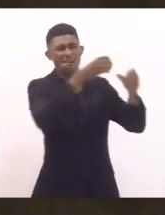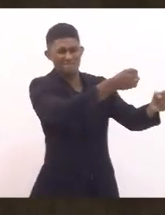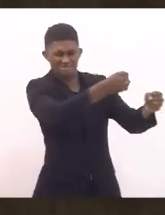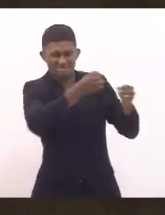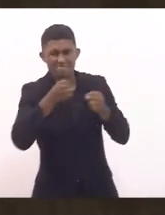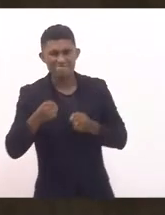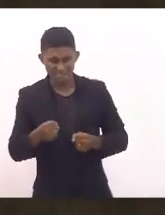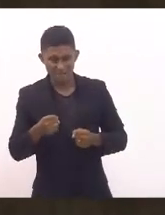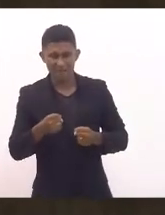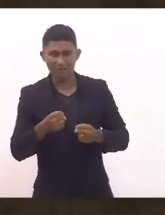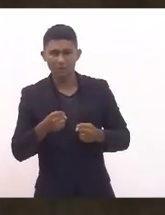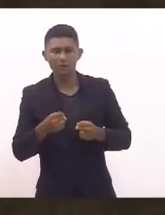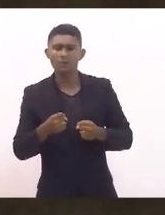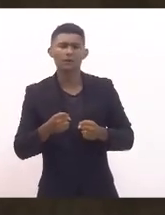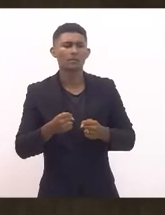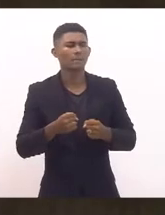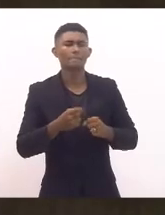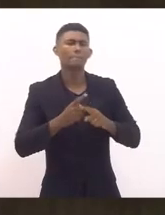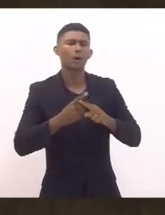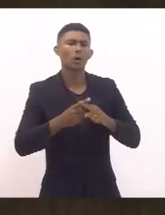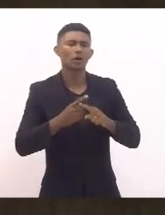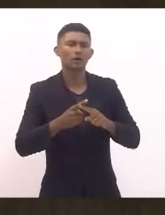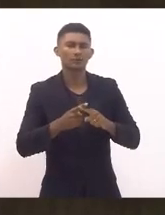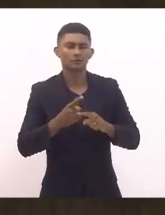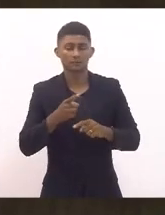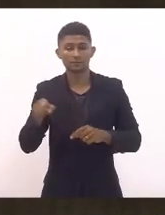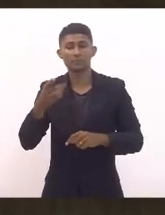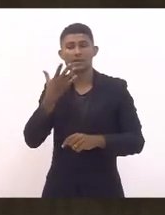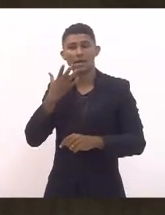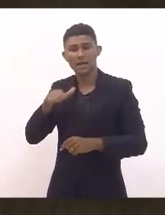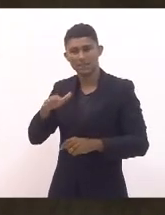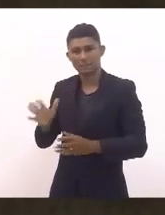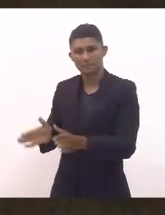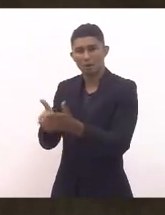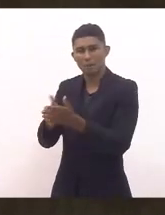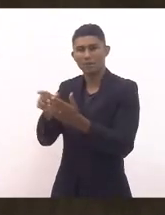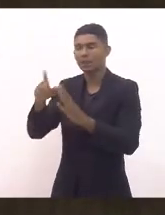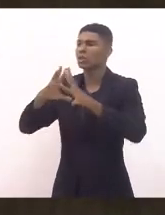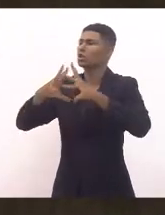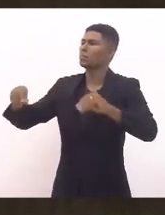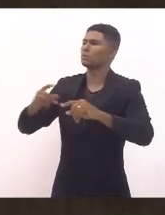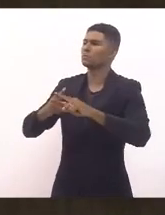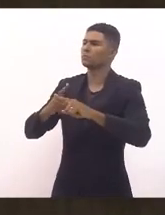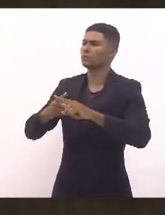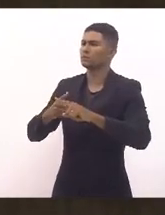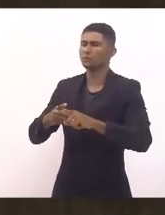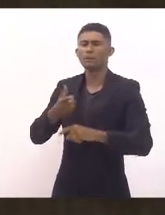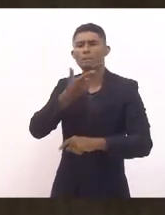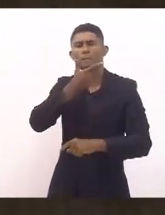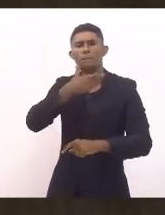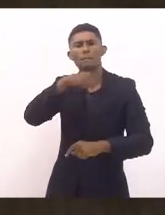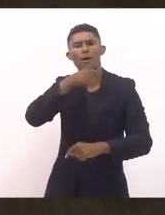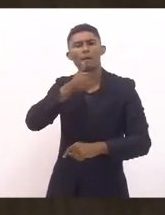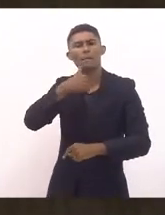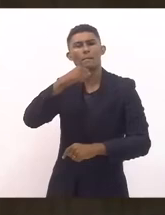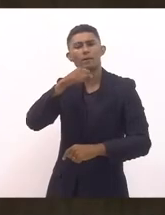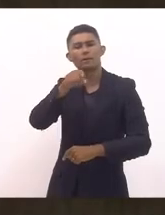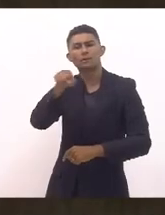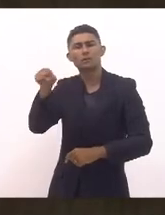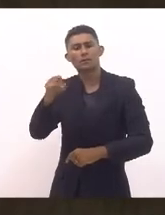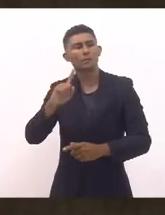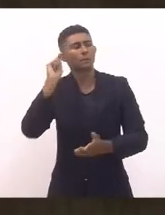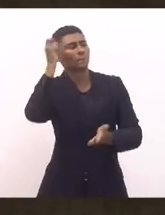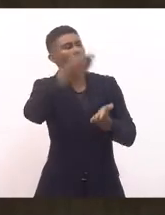criança pobre ela é desaparecida, porque pressupõe-se que ela não teria, ou seus pais não teriam dinheiro para pagar